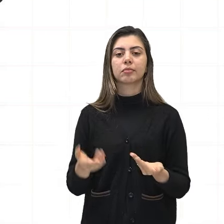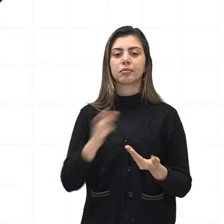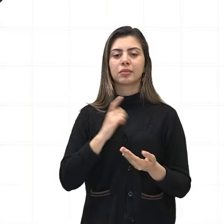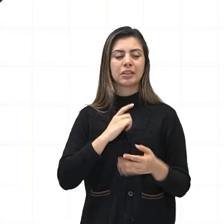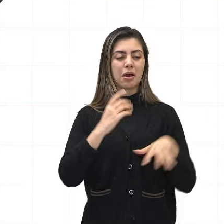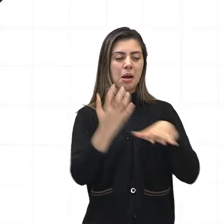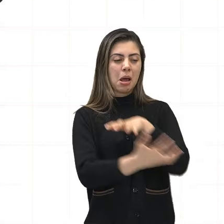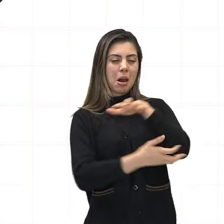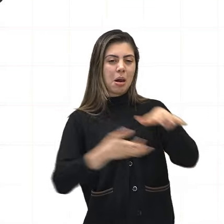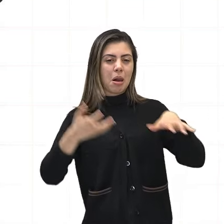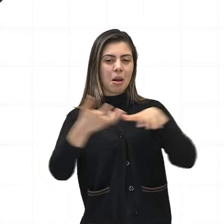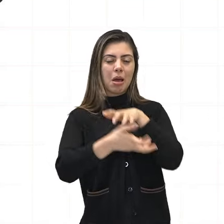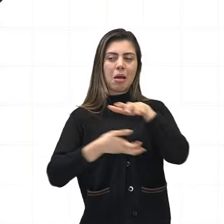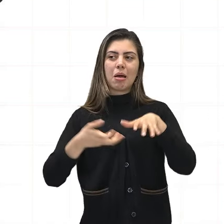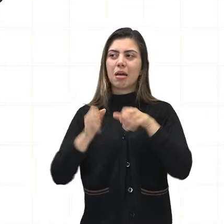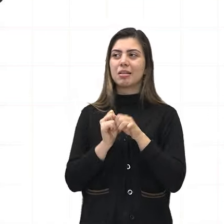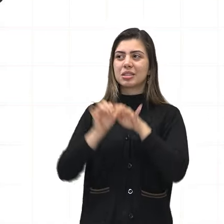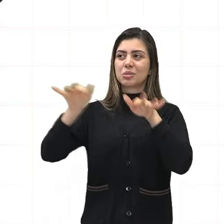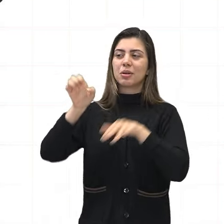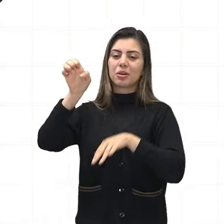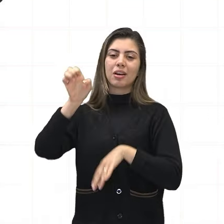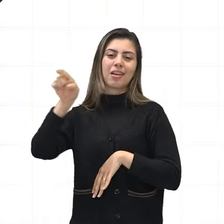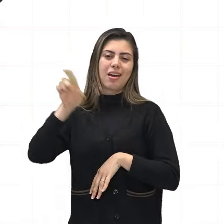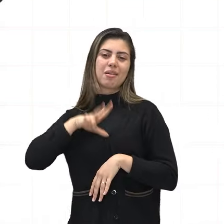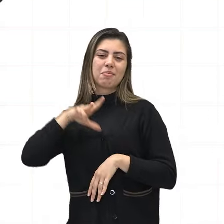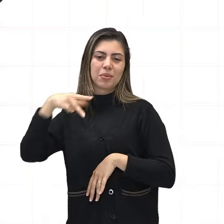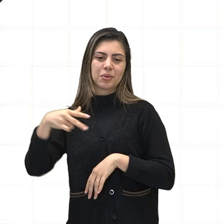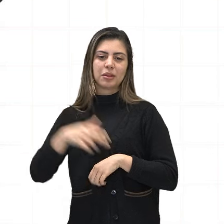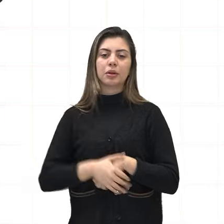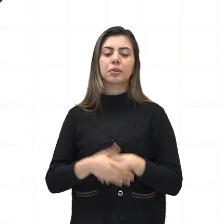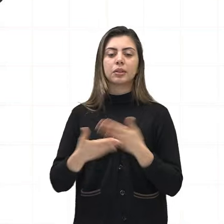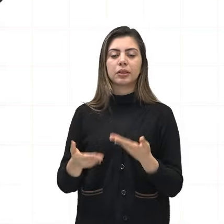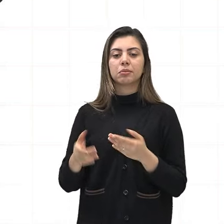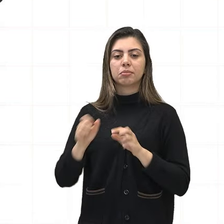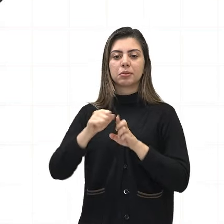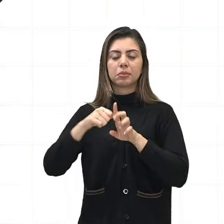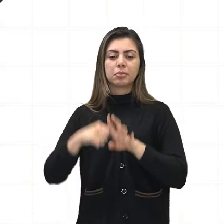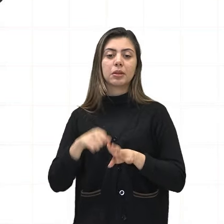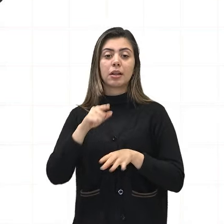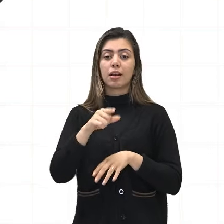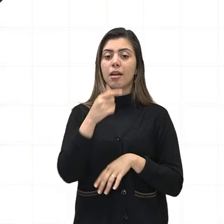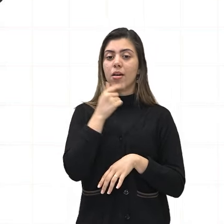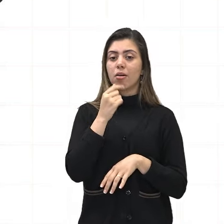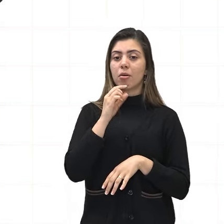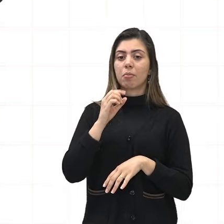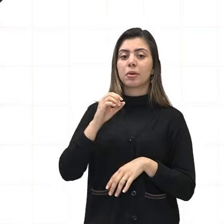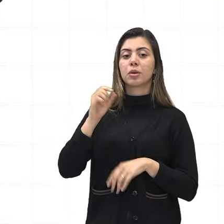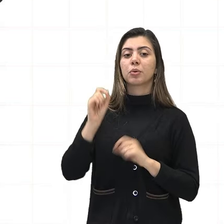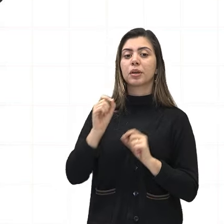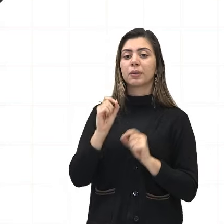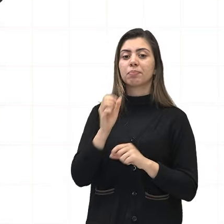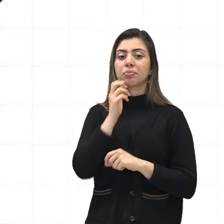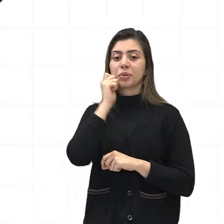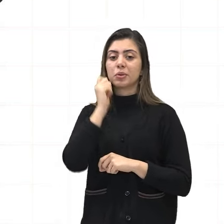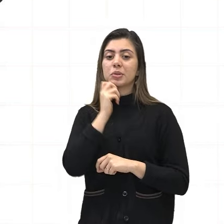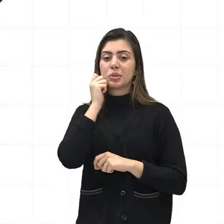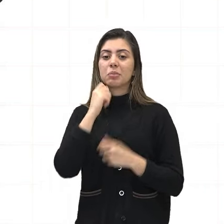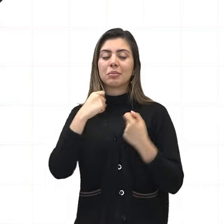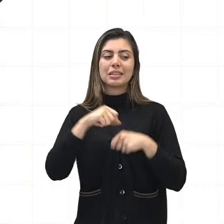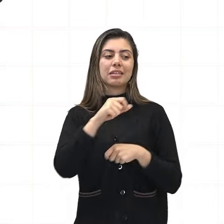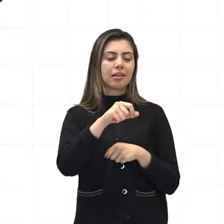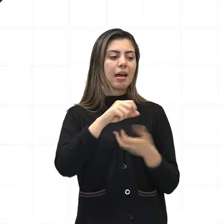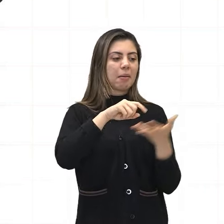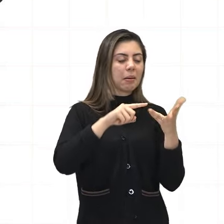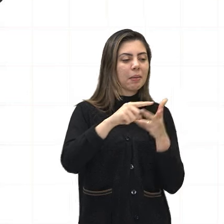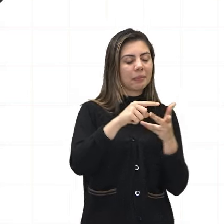por outras regiões de Portugal e em poucos meses forçou o rei Dom João VI a aceitar as demandas dos